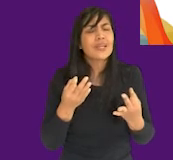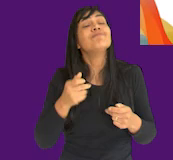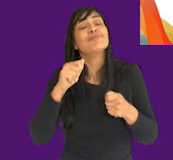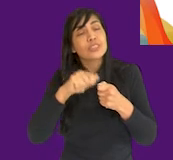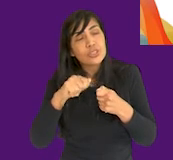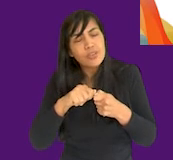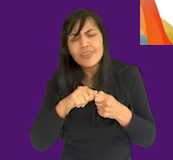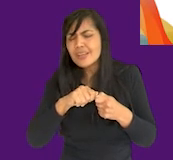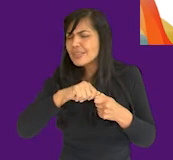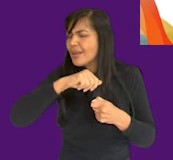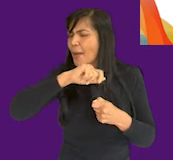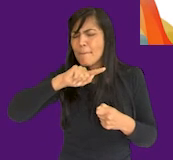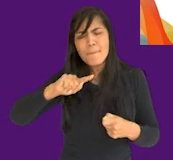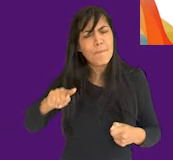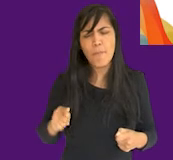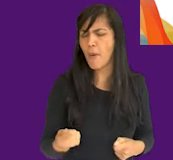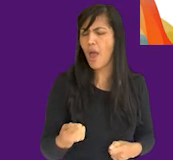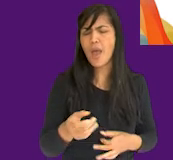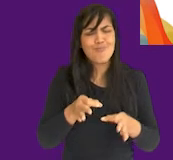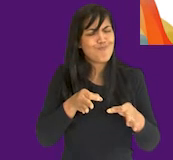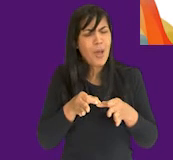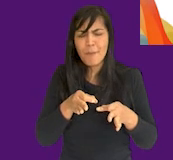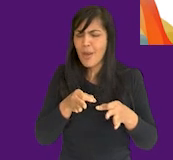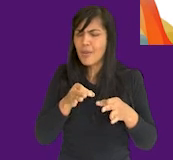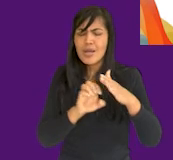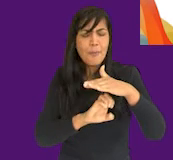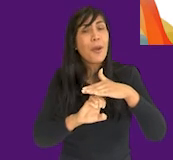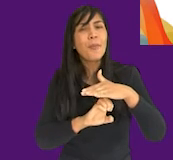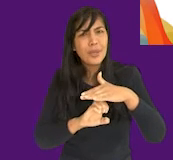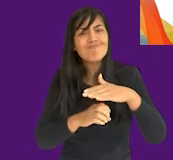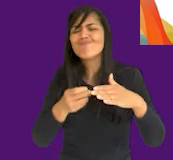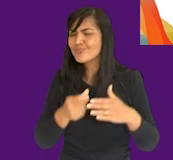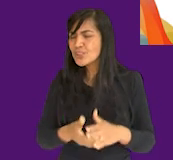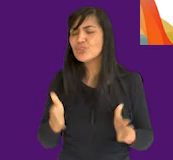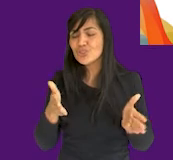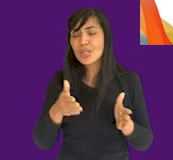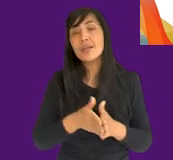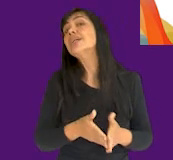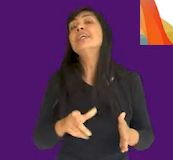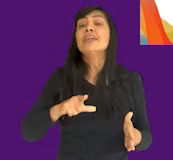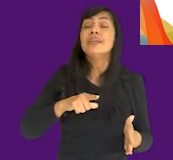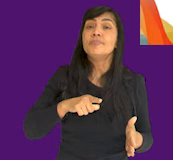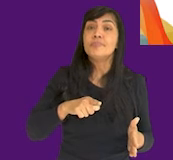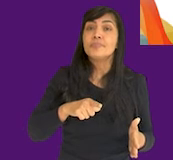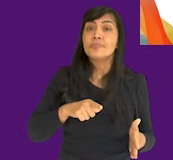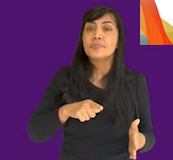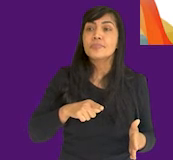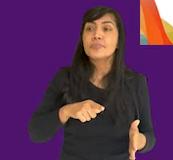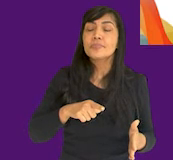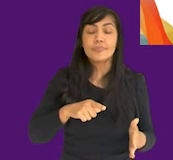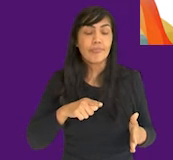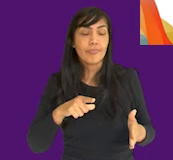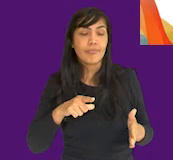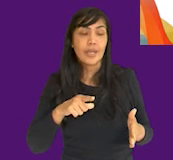Porque nós já fizemos isso com as amigas milhares de organizações centenas né E algumas